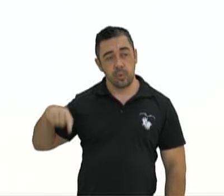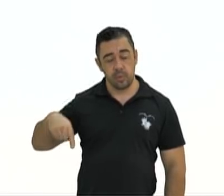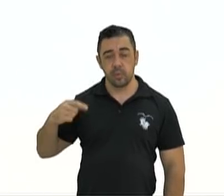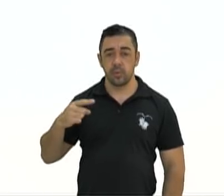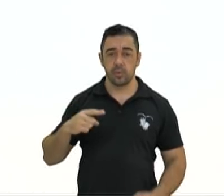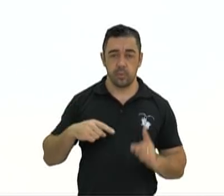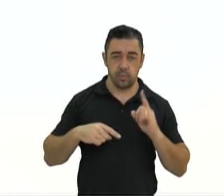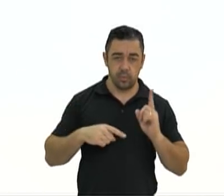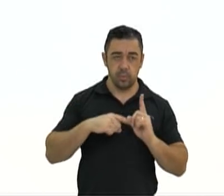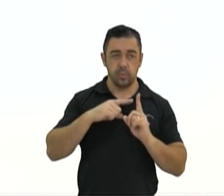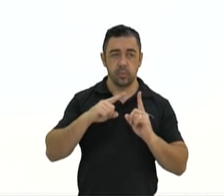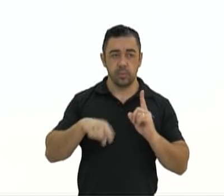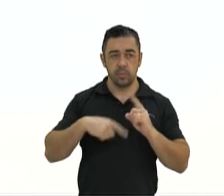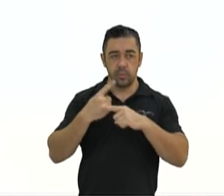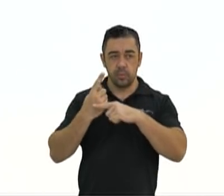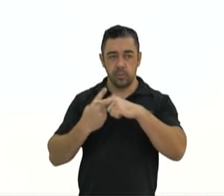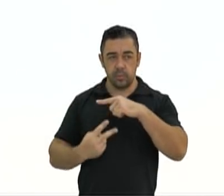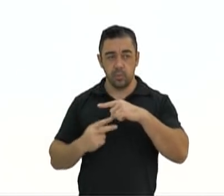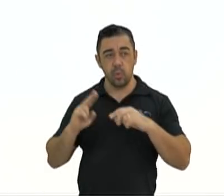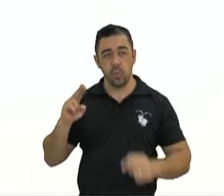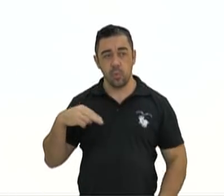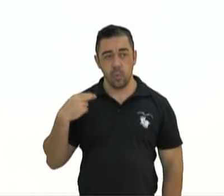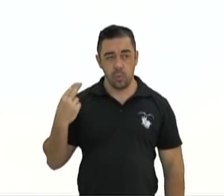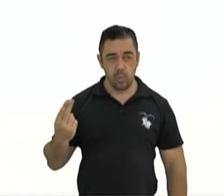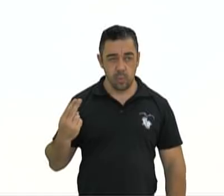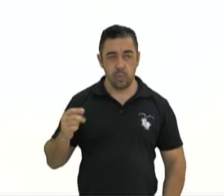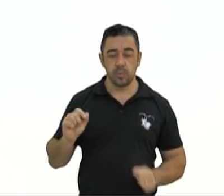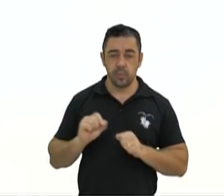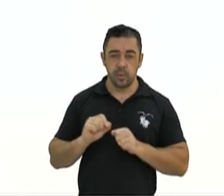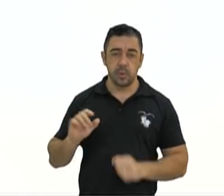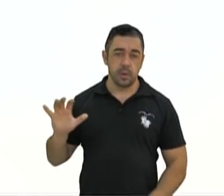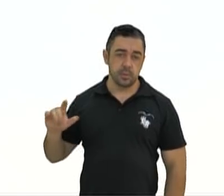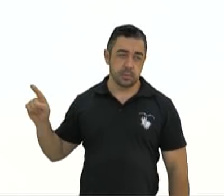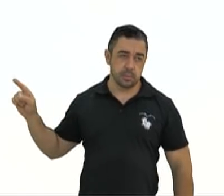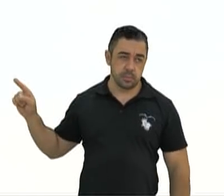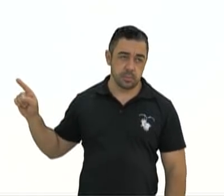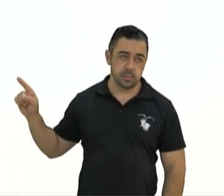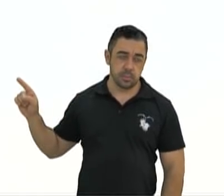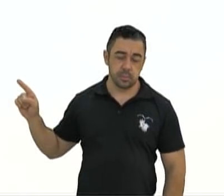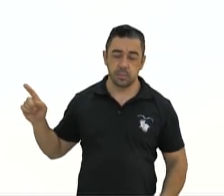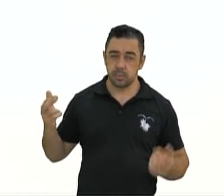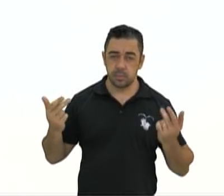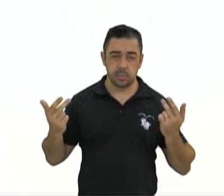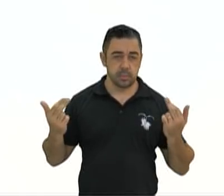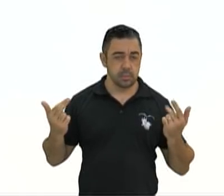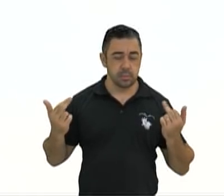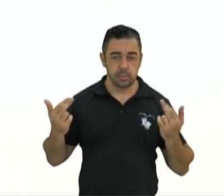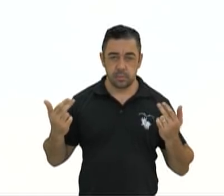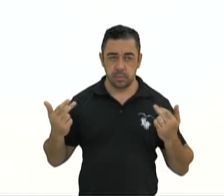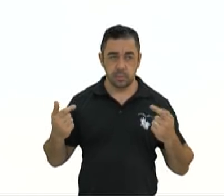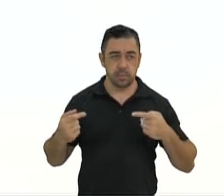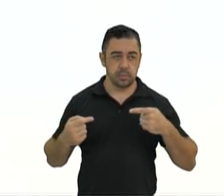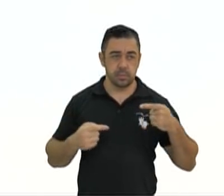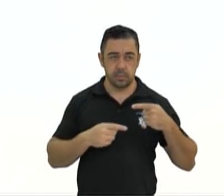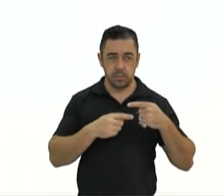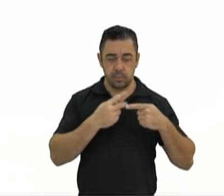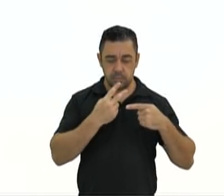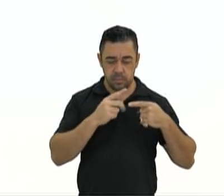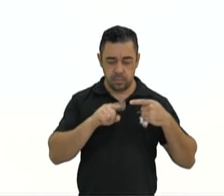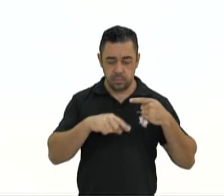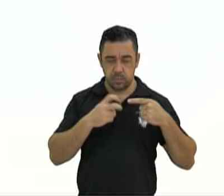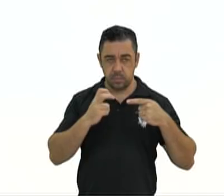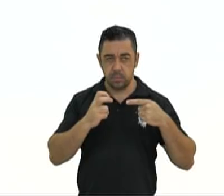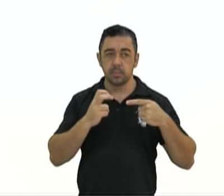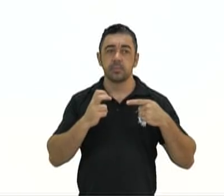dar 1,5 grau. Ou podemos ainda escrever essa mesma informação na forma de